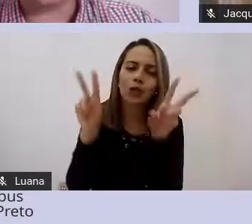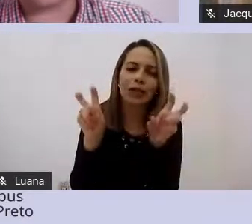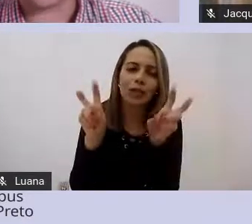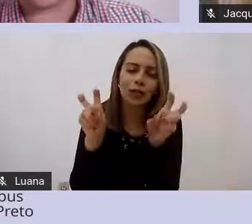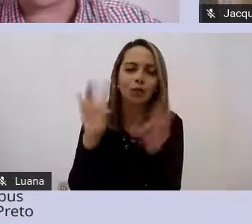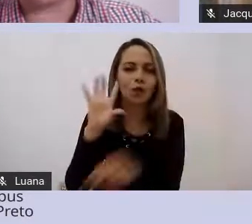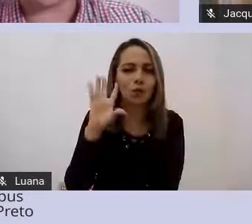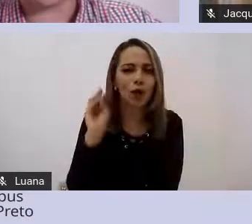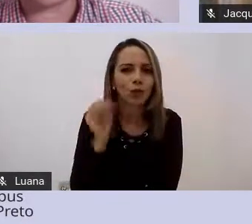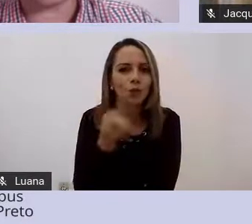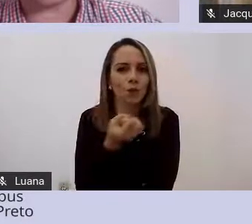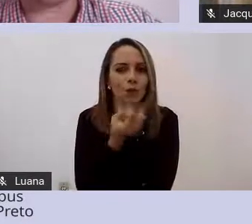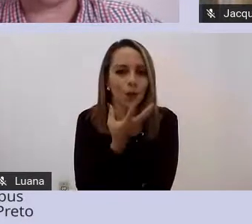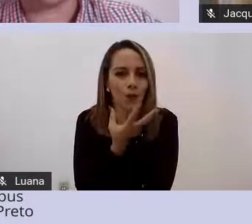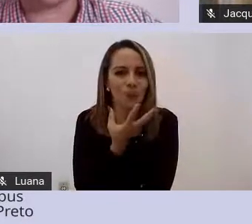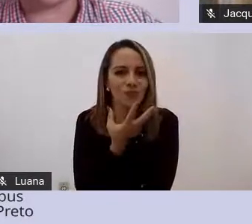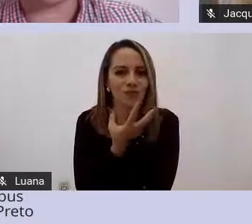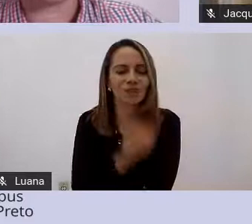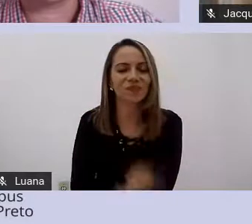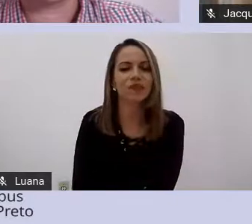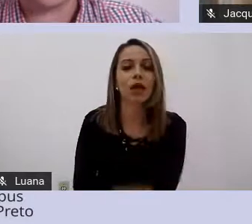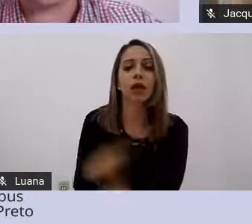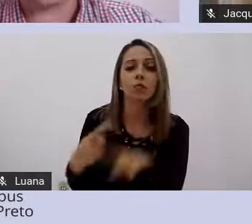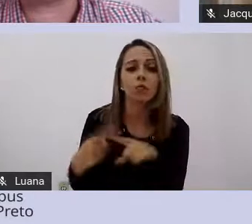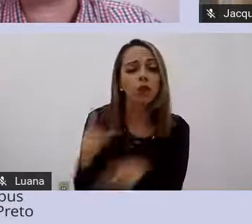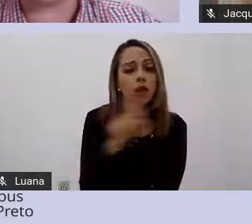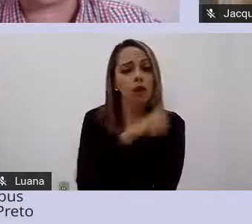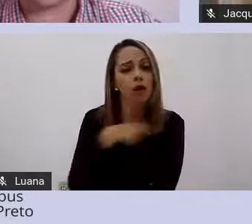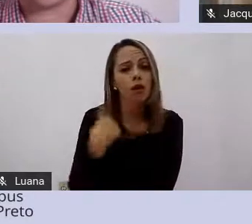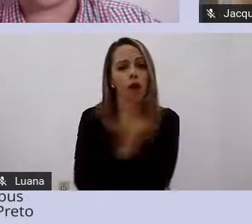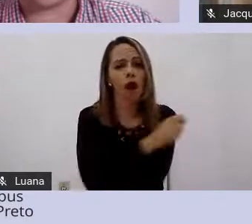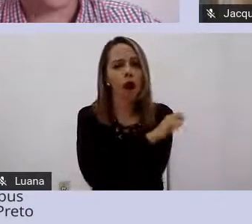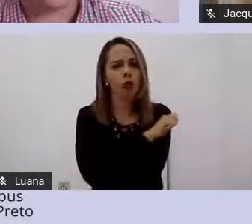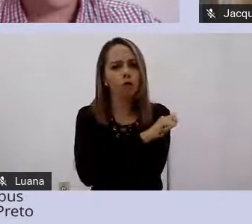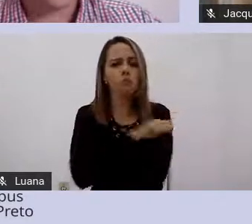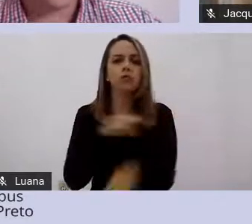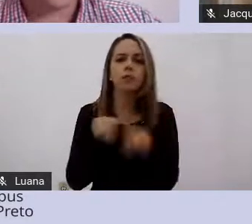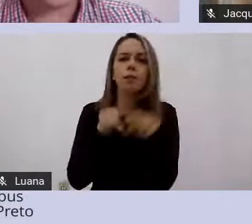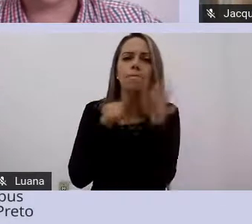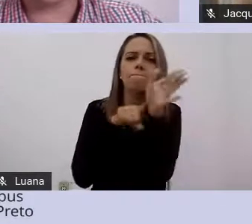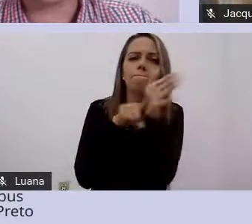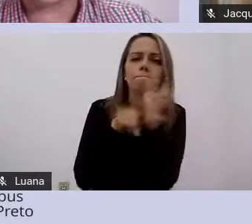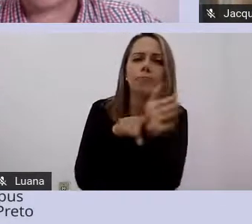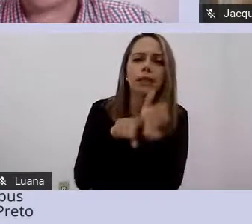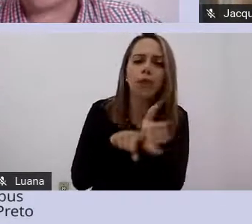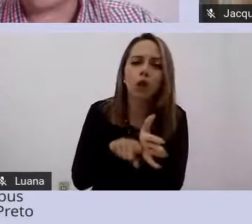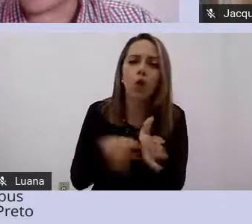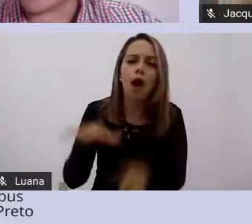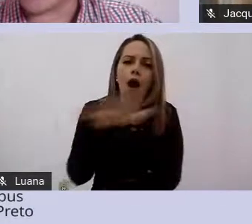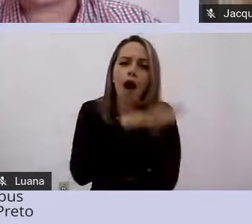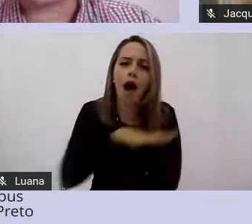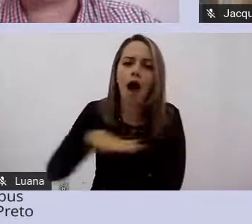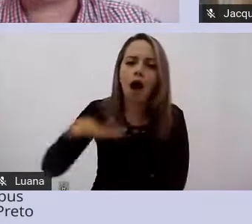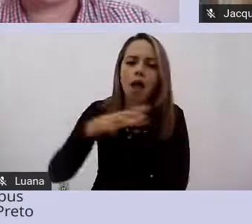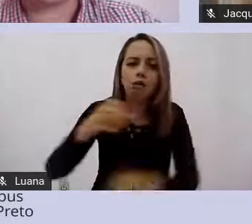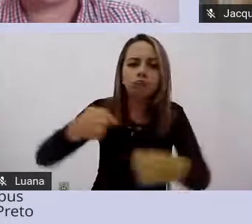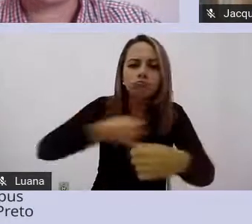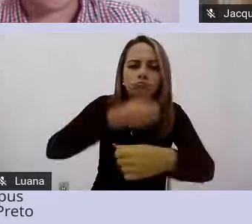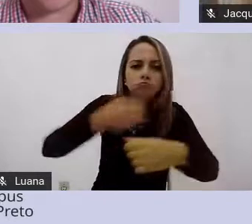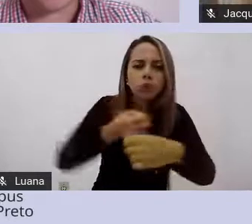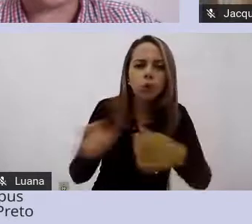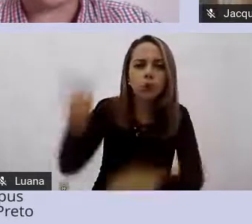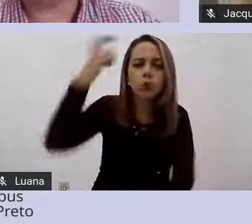muito rico, porque a gente, mesmo entre nós, estudantes e pesquisadores de culturas alimentares, às vezes a gente